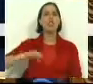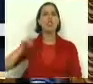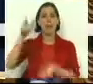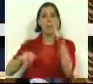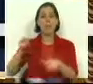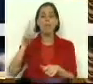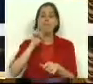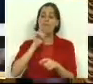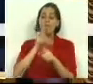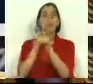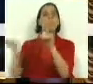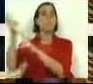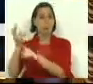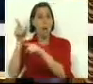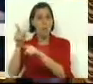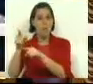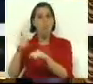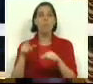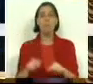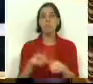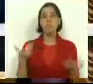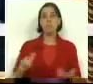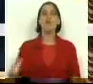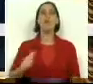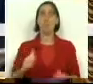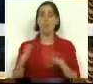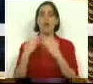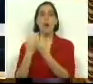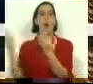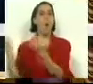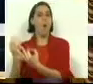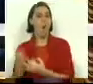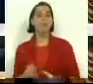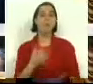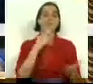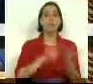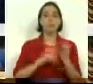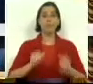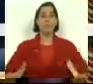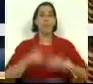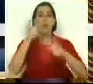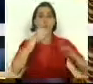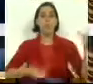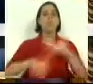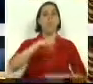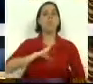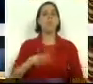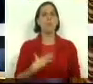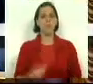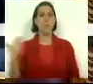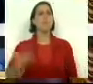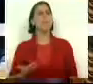ver o valor das suas prestações aumentar. Houve aqui, portanto, uma preocupação social. E, de facto, o melhor povo do mundo